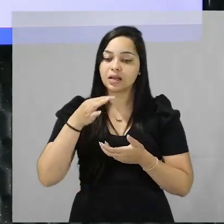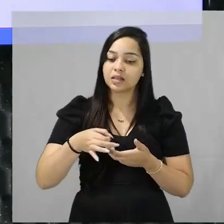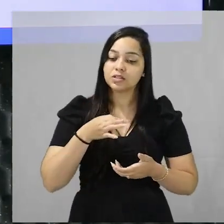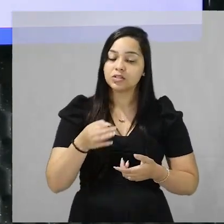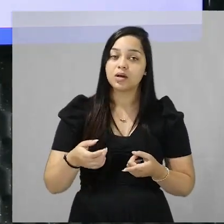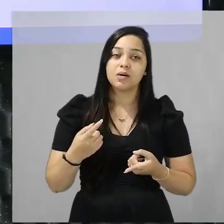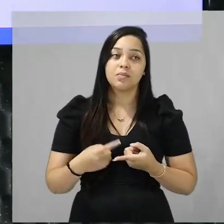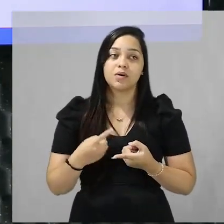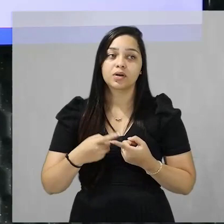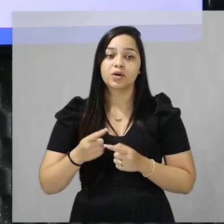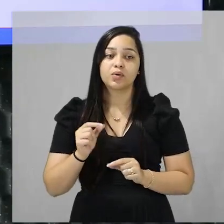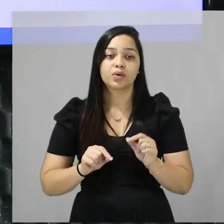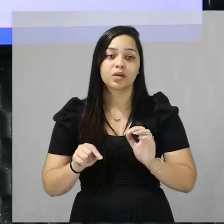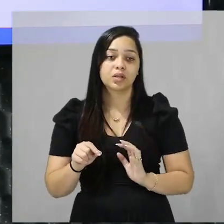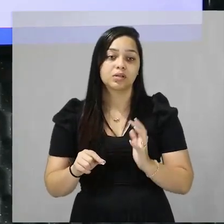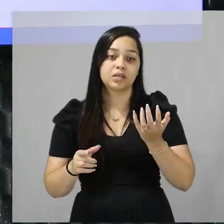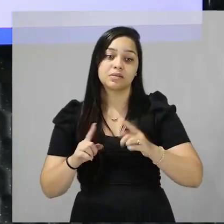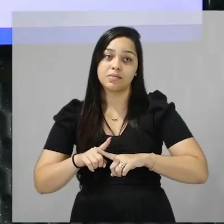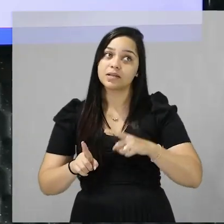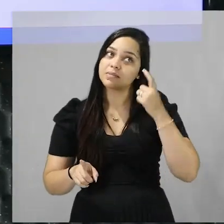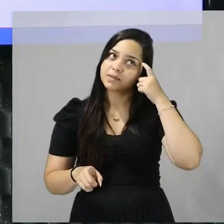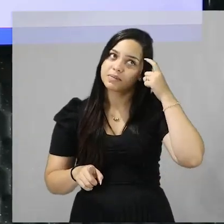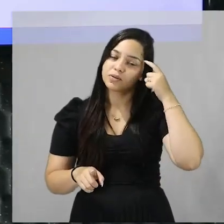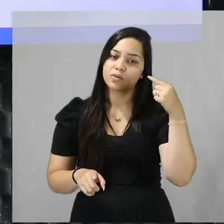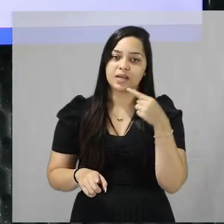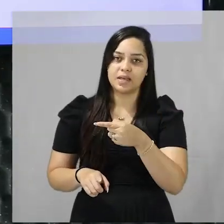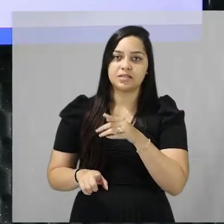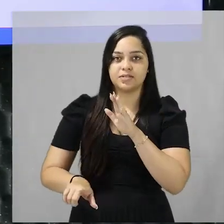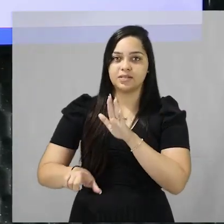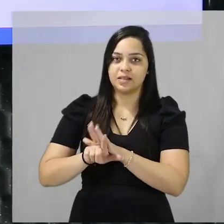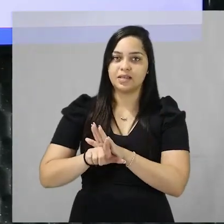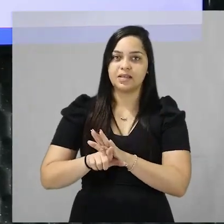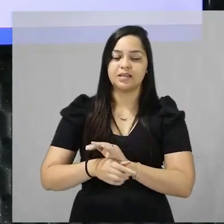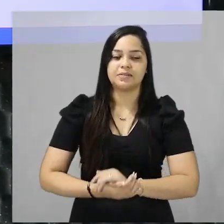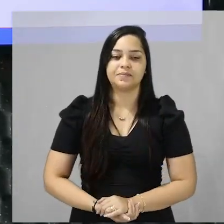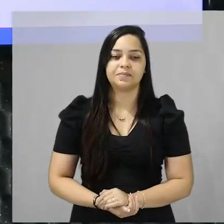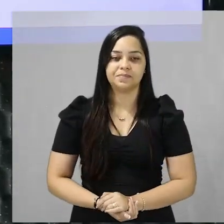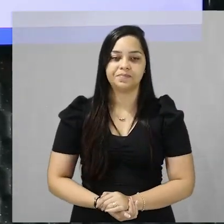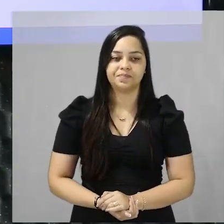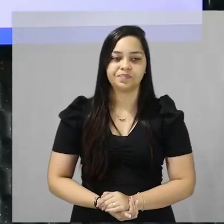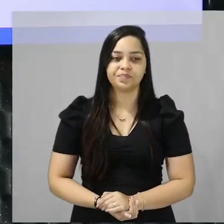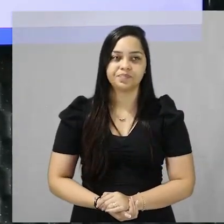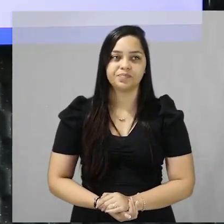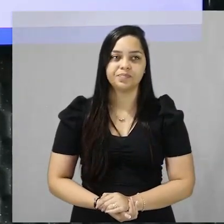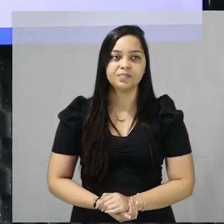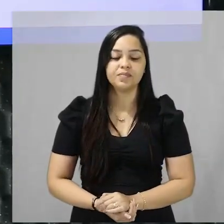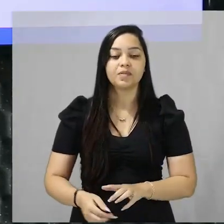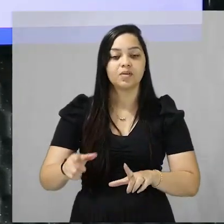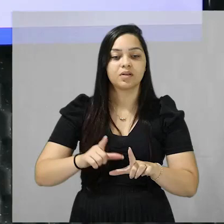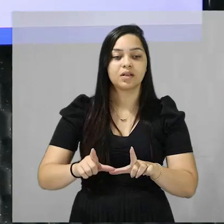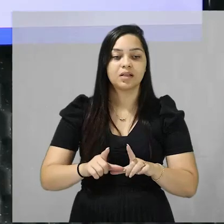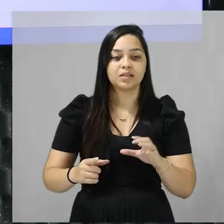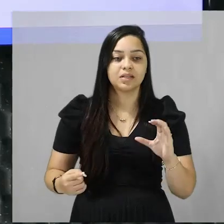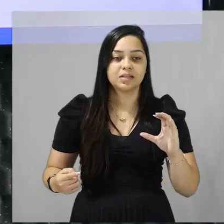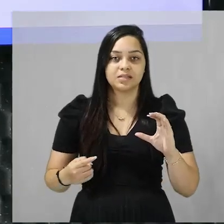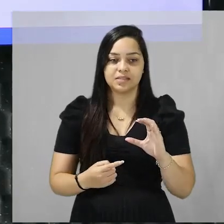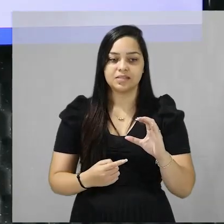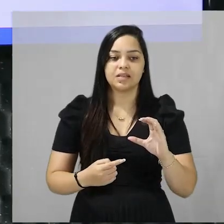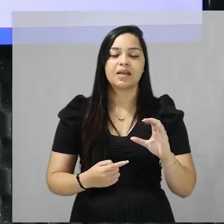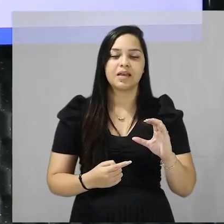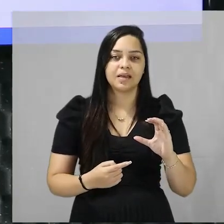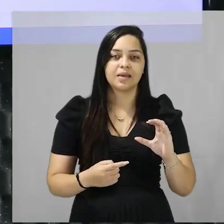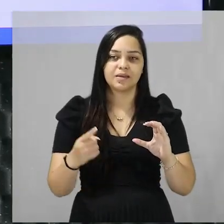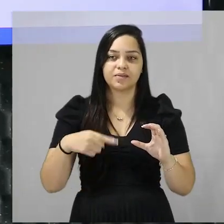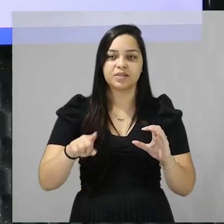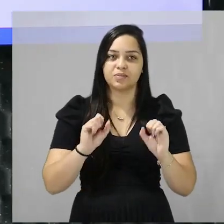ela, porque não se efetiva, mas a ideia seria essa de universalismo e igualitarismo. Então, letra C, marque a letra C